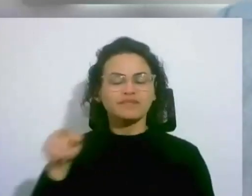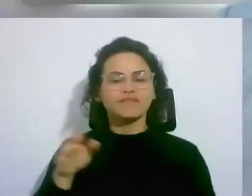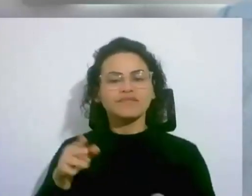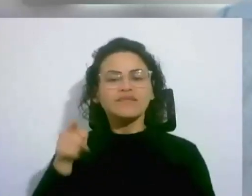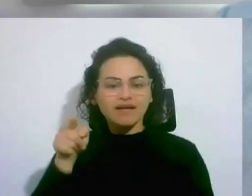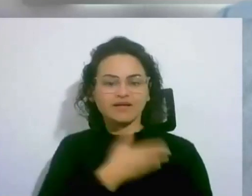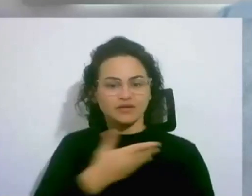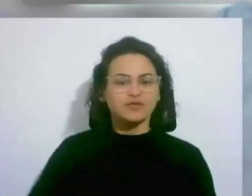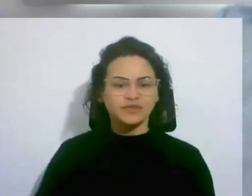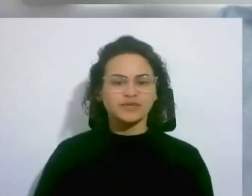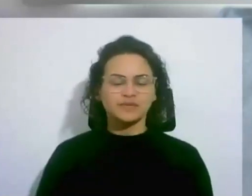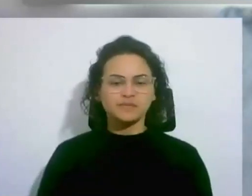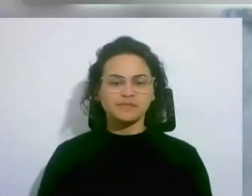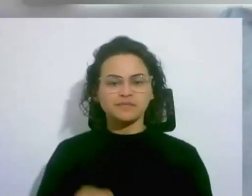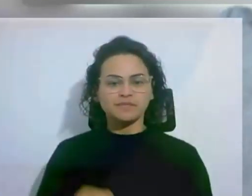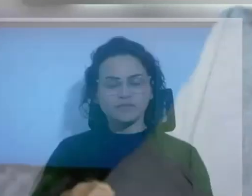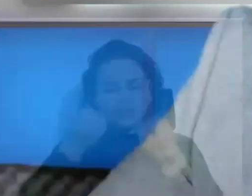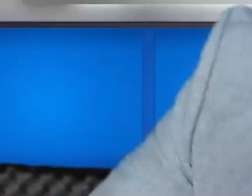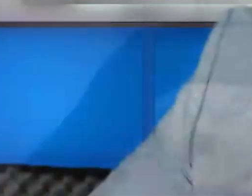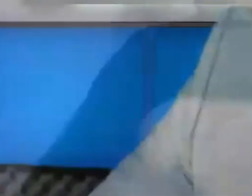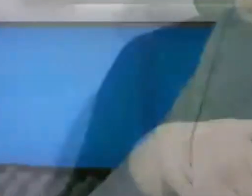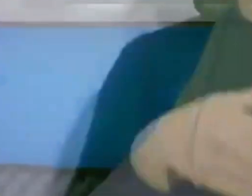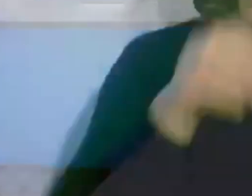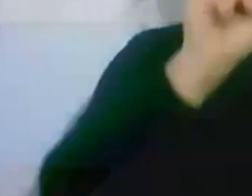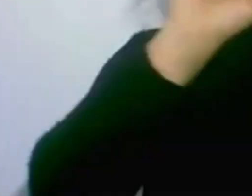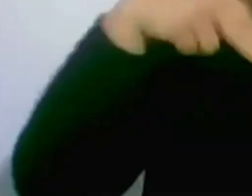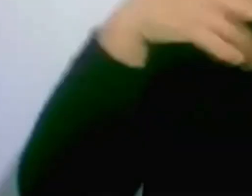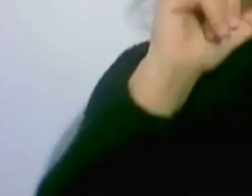uma vez, boa noite, governadora Sônia.